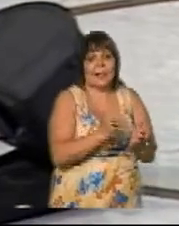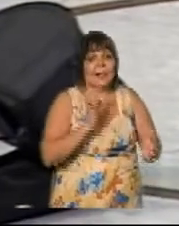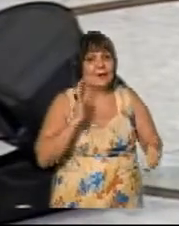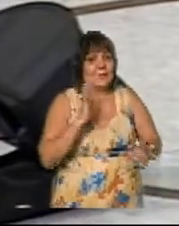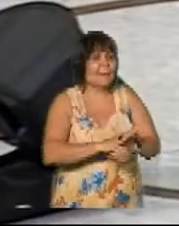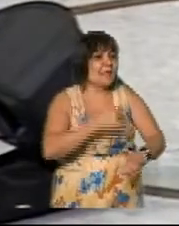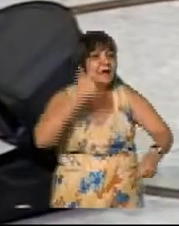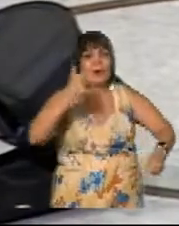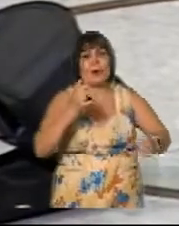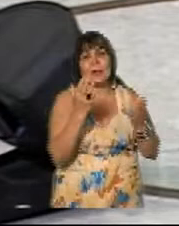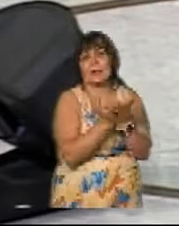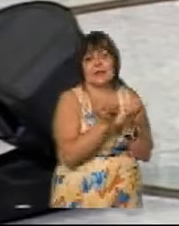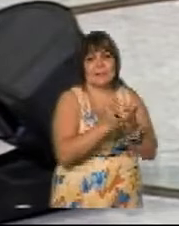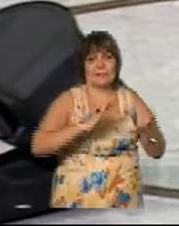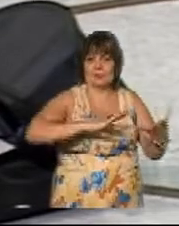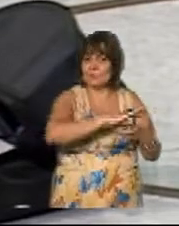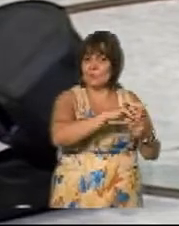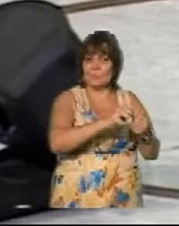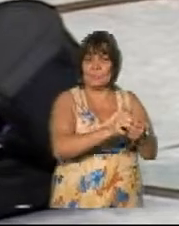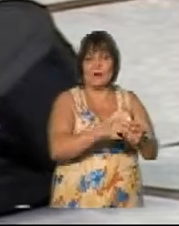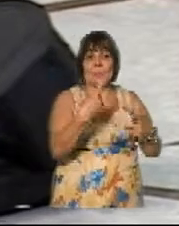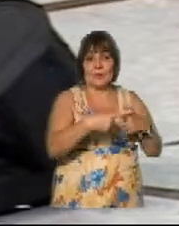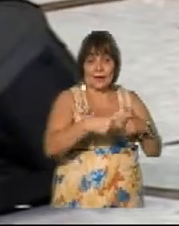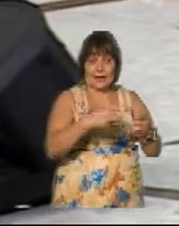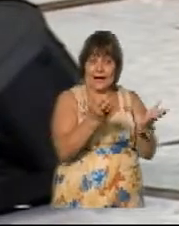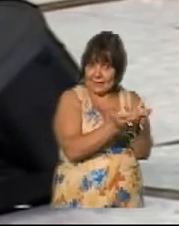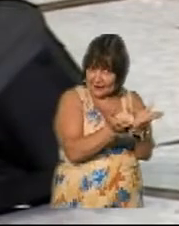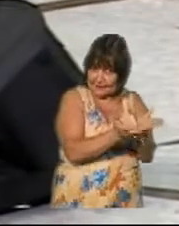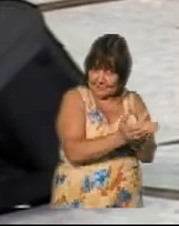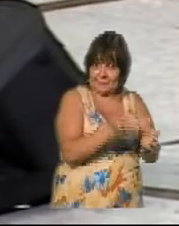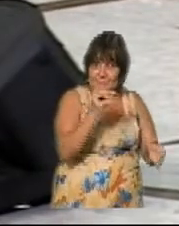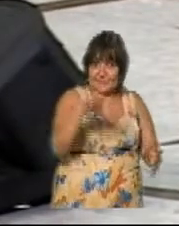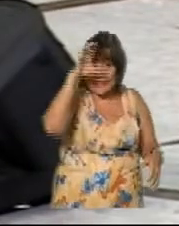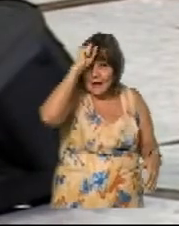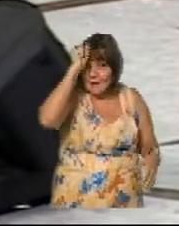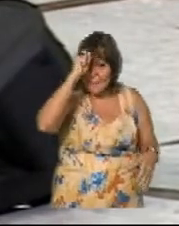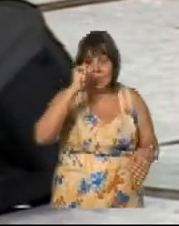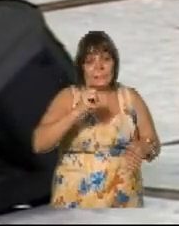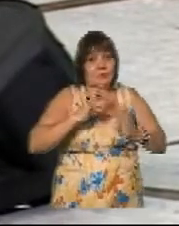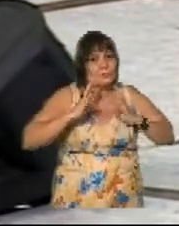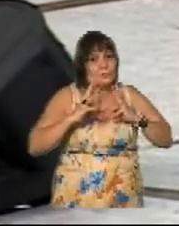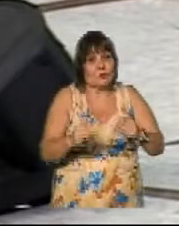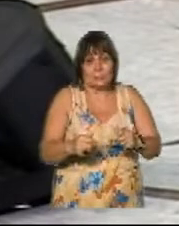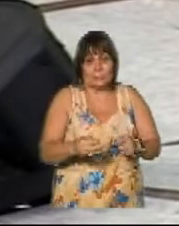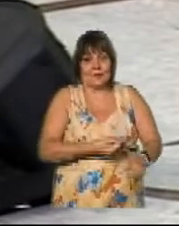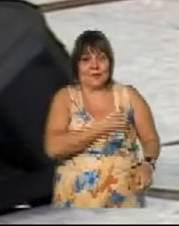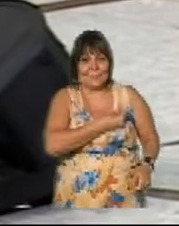o livro dos livros. Aqui estão instruções para todas as áreas da minha vida e da sua vida.